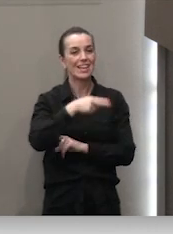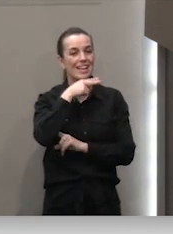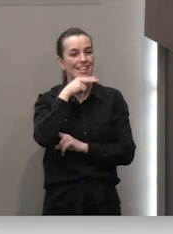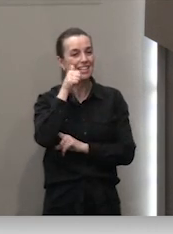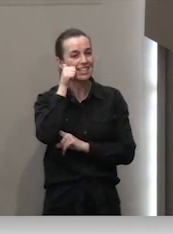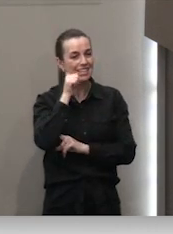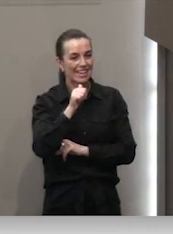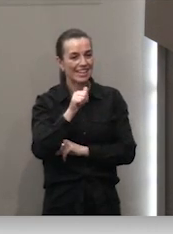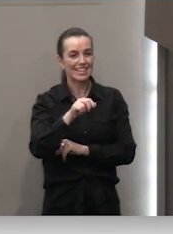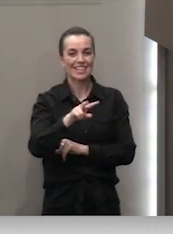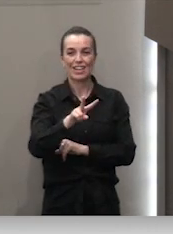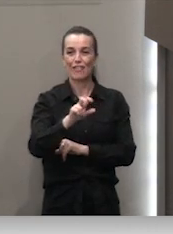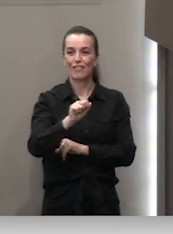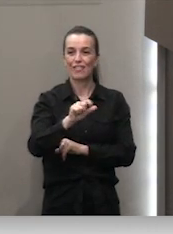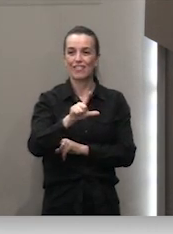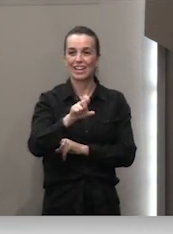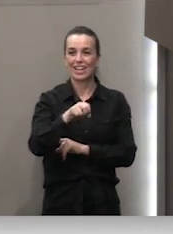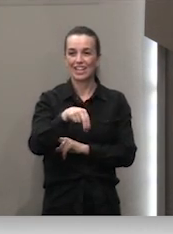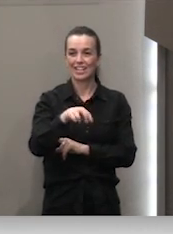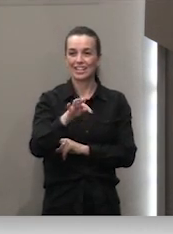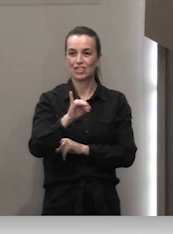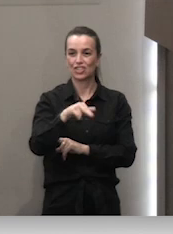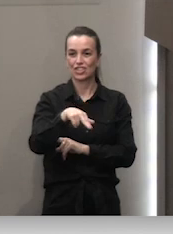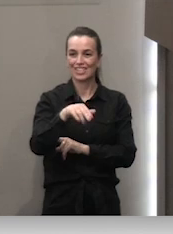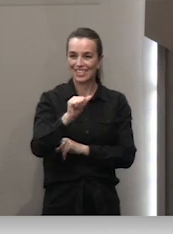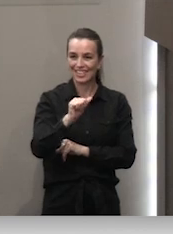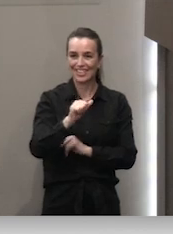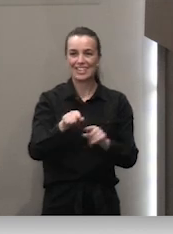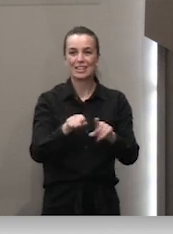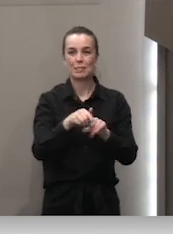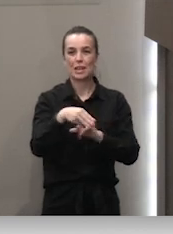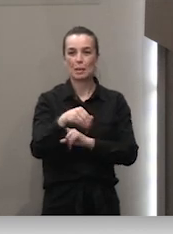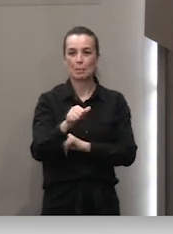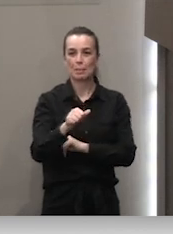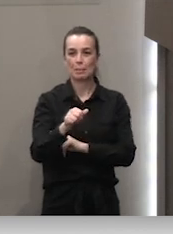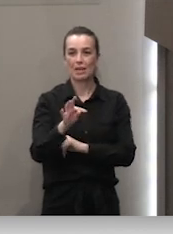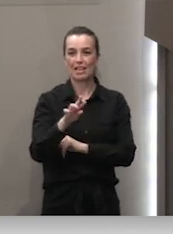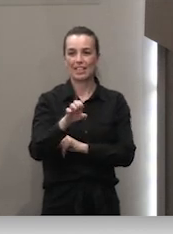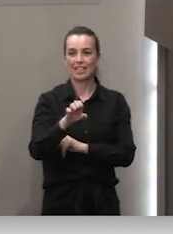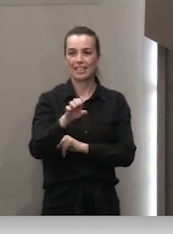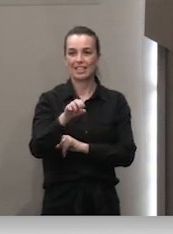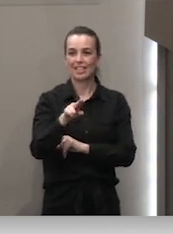Trindade Rossi, né, meu amor? Matheus está aí conosco,